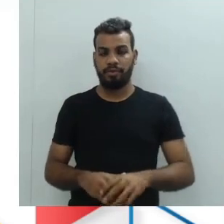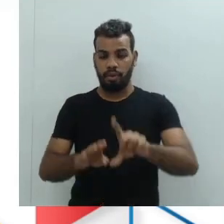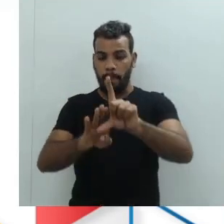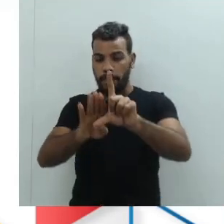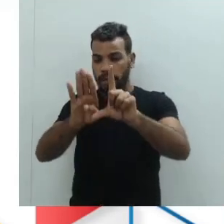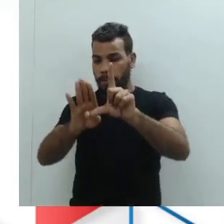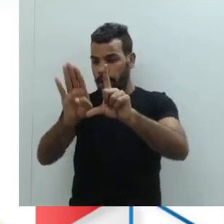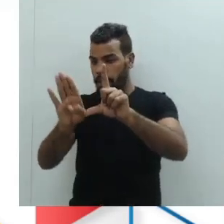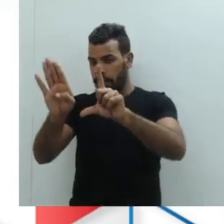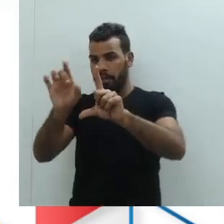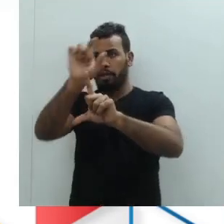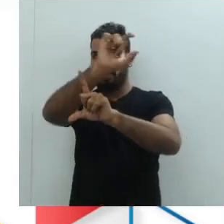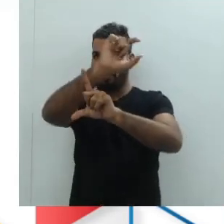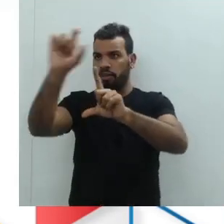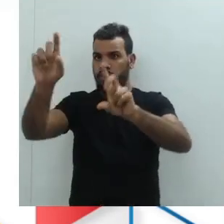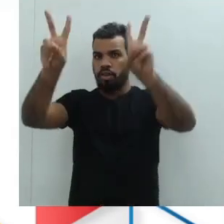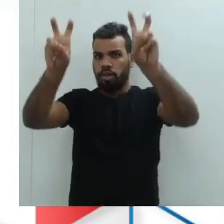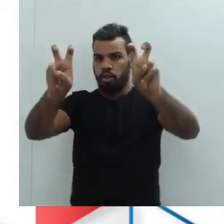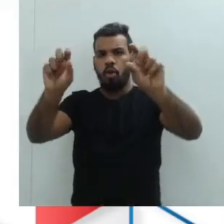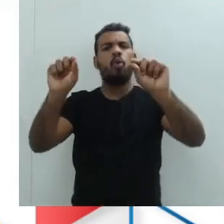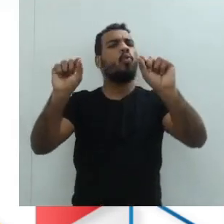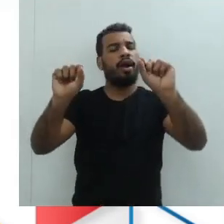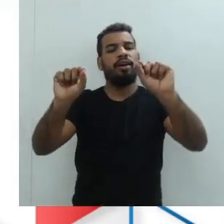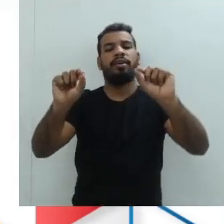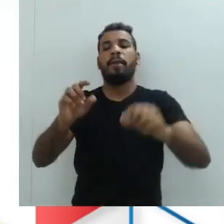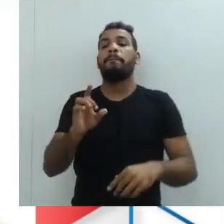título do gráfico, para você saber do que se trata.